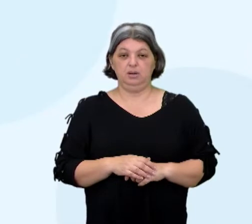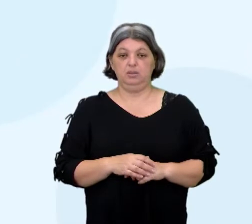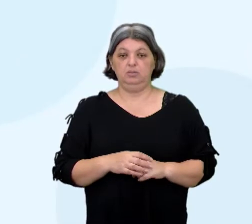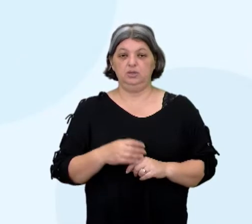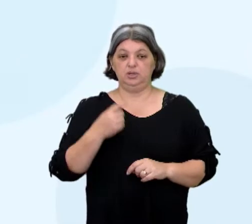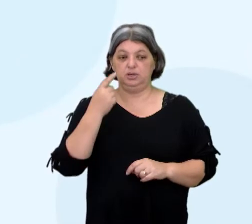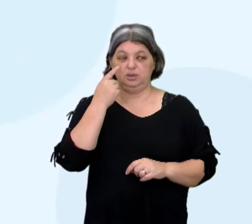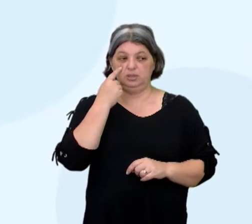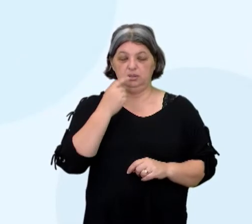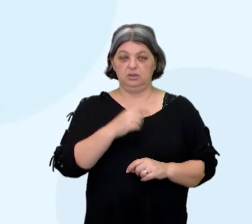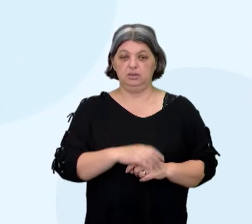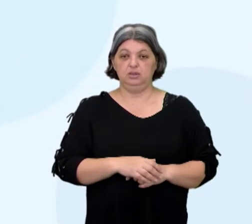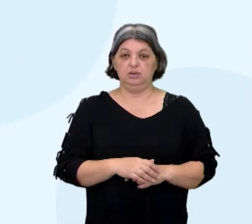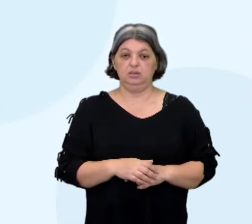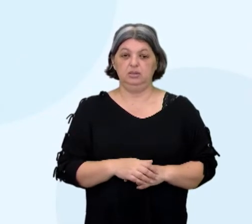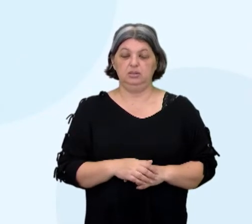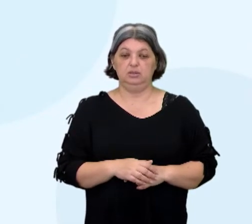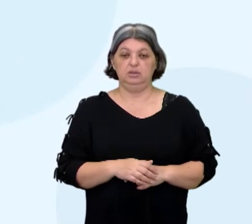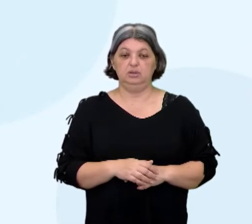dava, né,